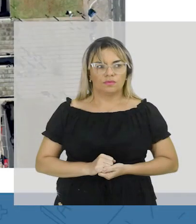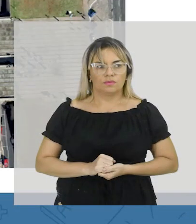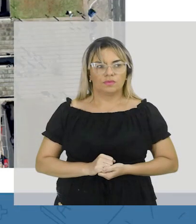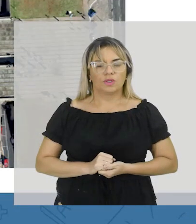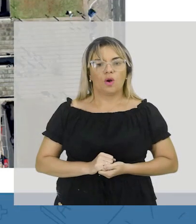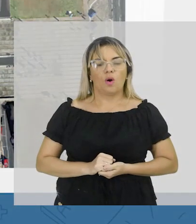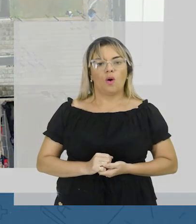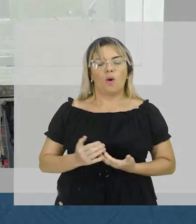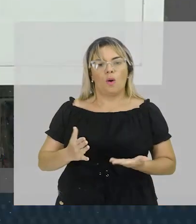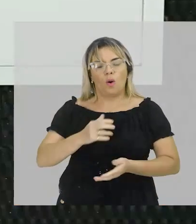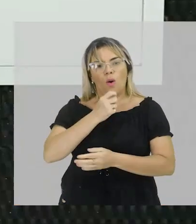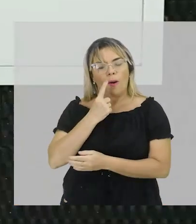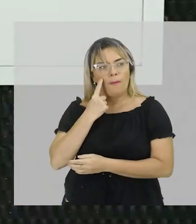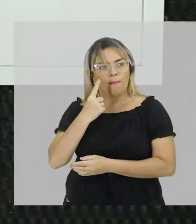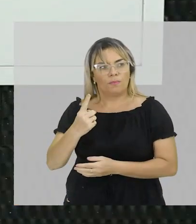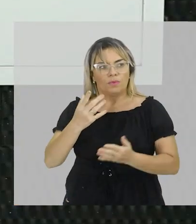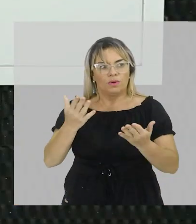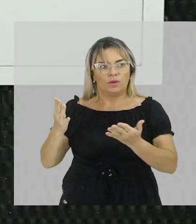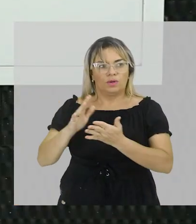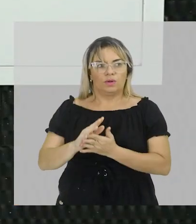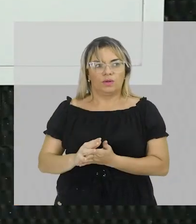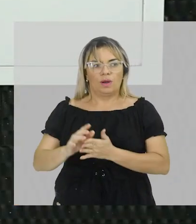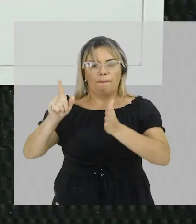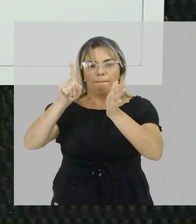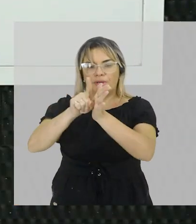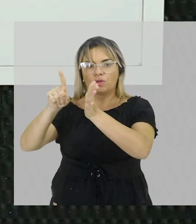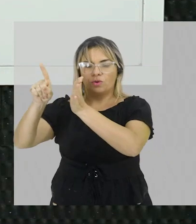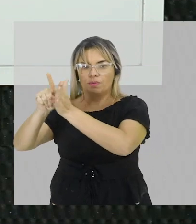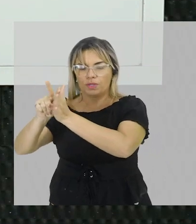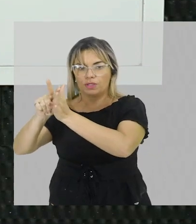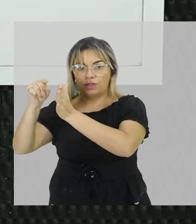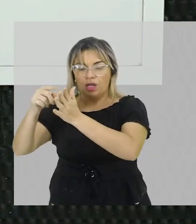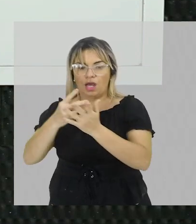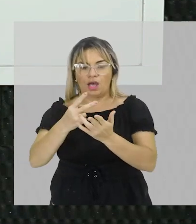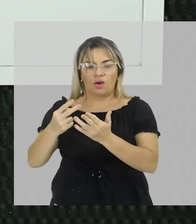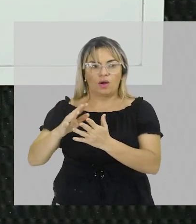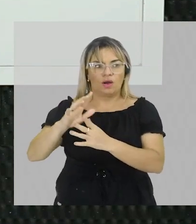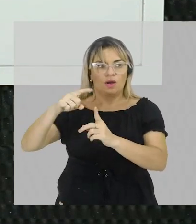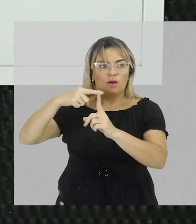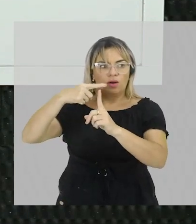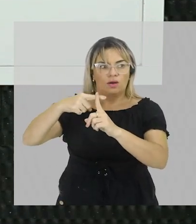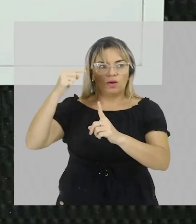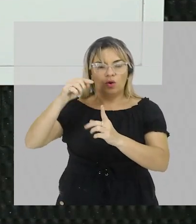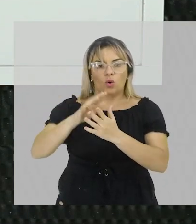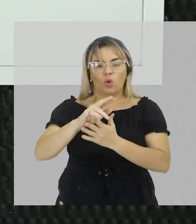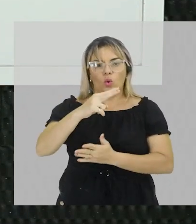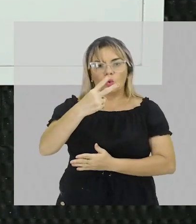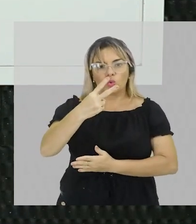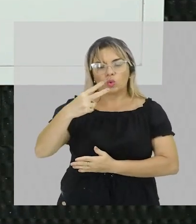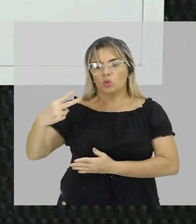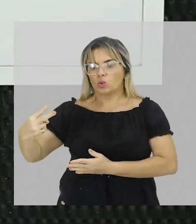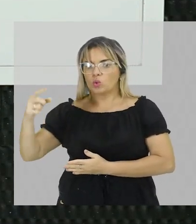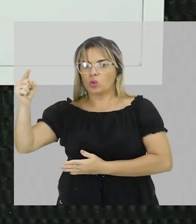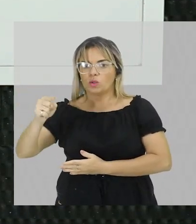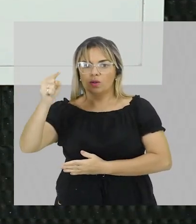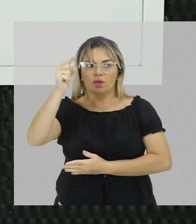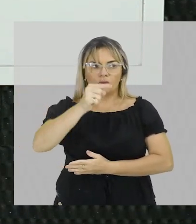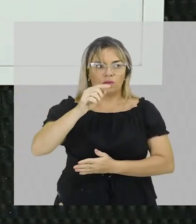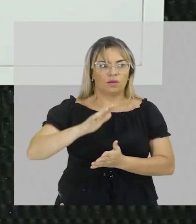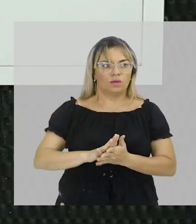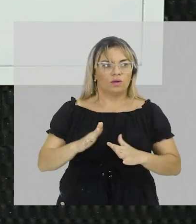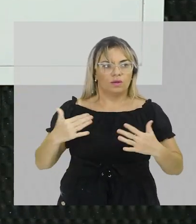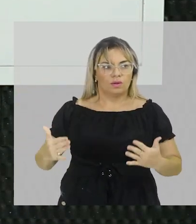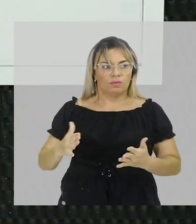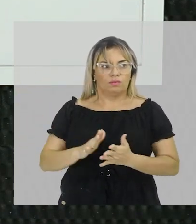Então, turminha, olha só. Aqui, turma, menos com menos dá mais, e você pode cortar esse aqui com esse aqui, ó. Então vai ficar